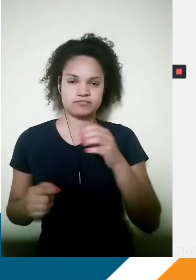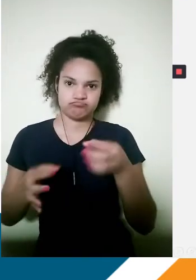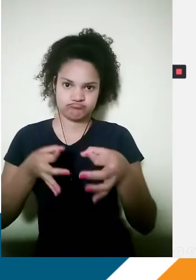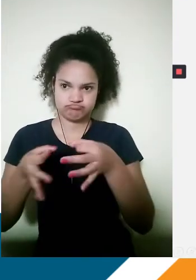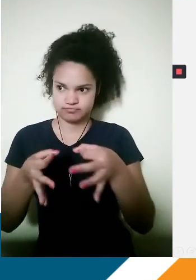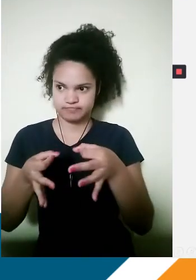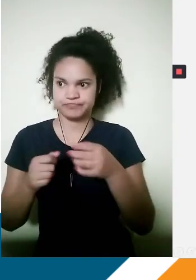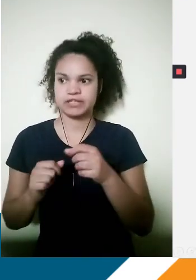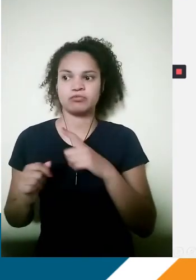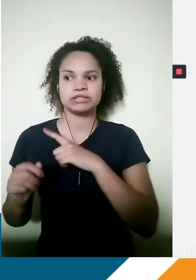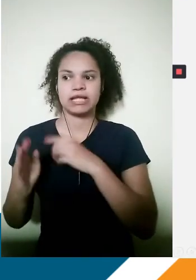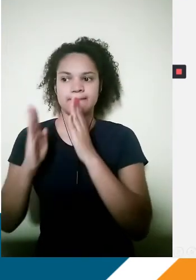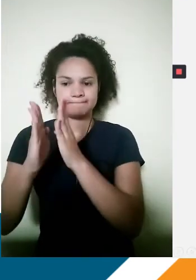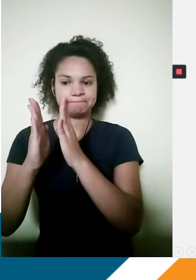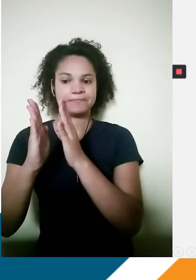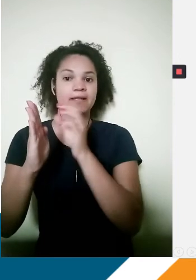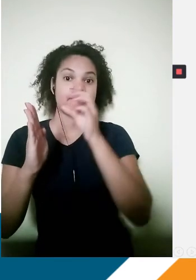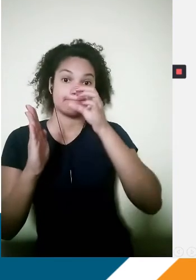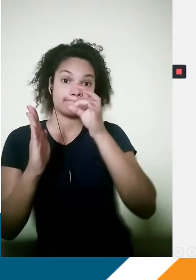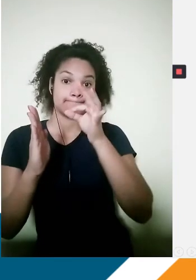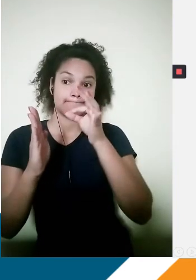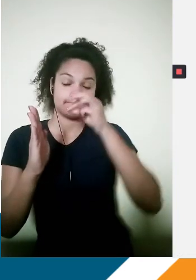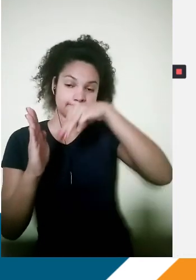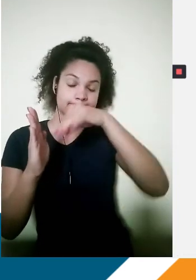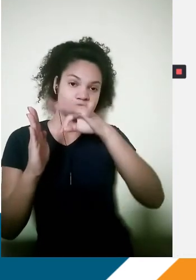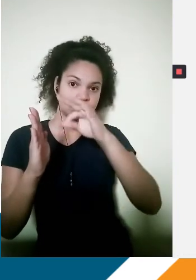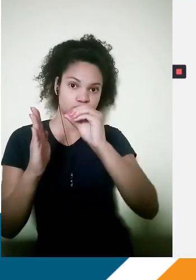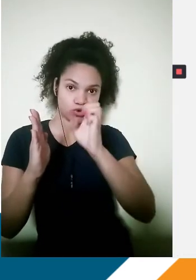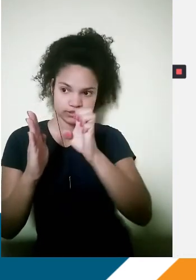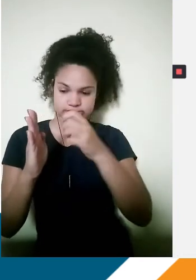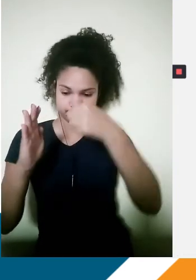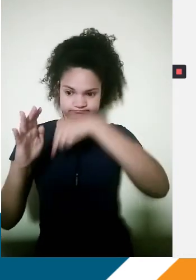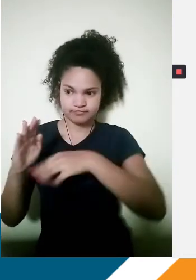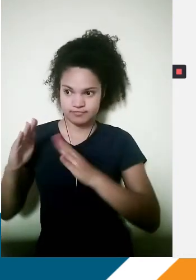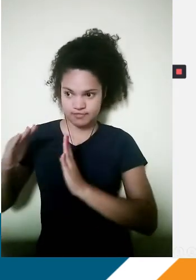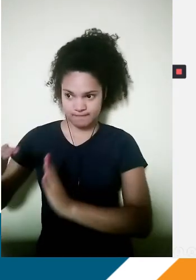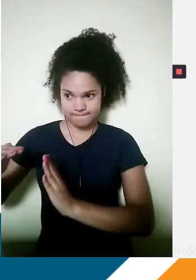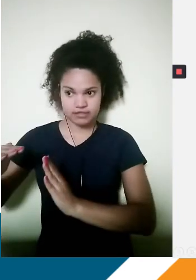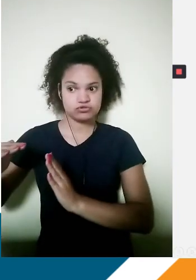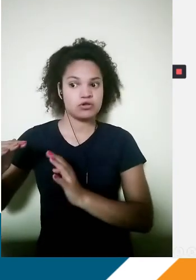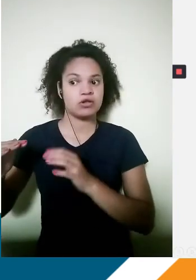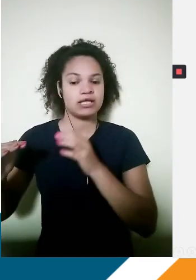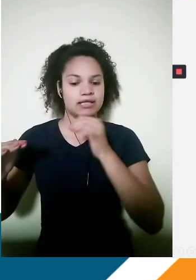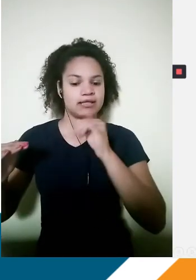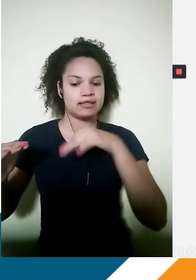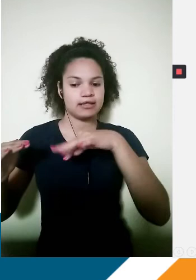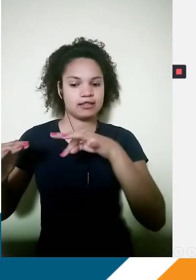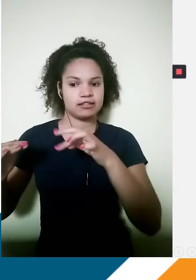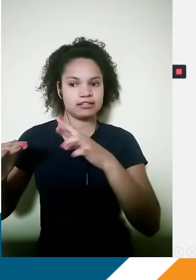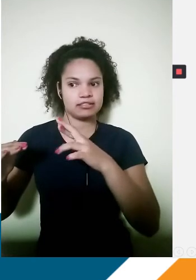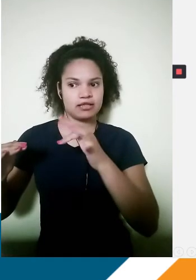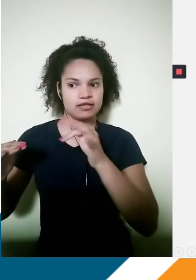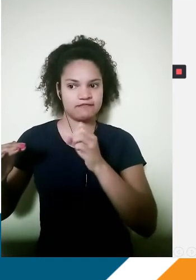chamada de intérfase, ou interfase, antigamente se falava intérfase. Então, a mitose, vocês